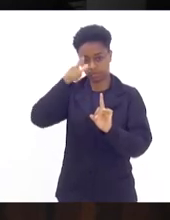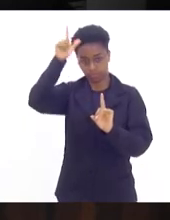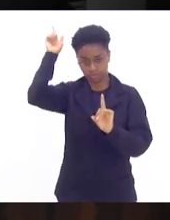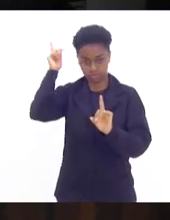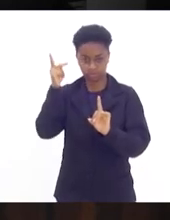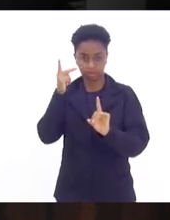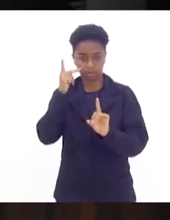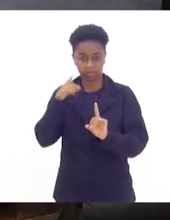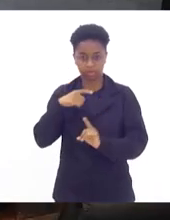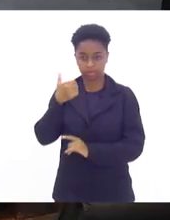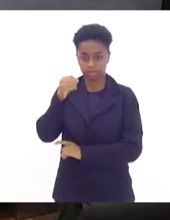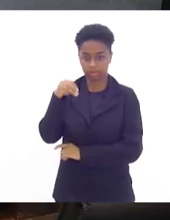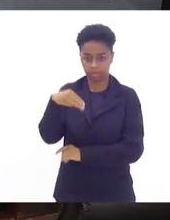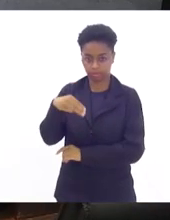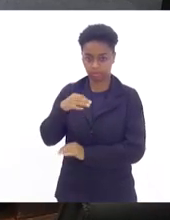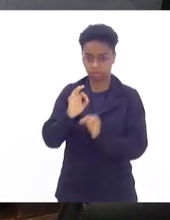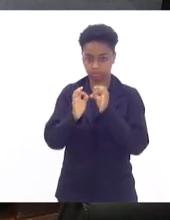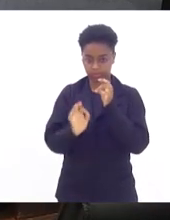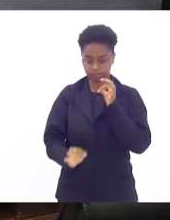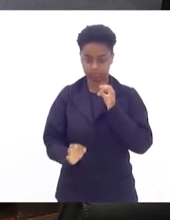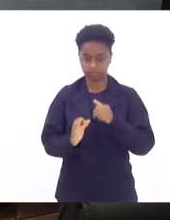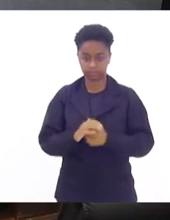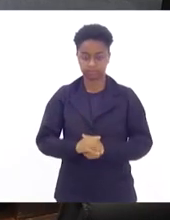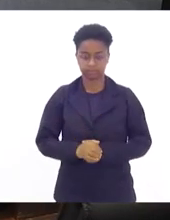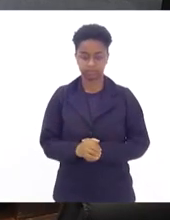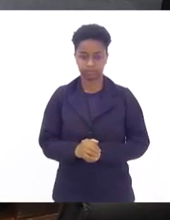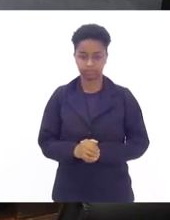dispõe de 10 minutos.